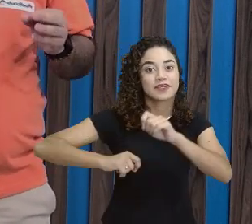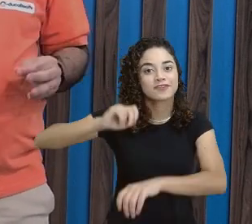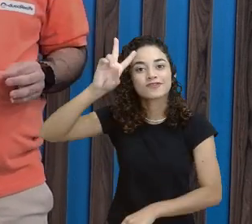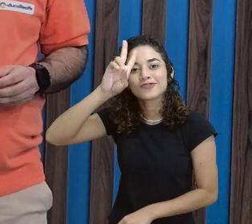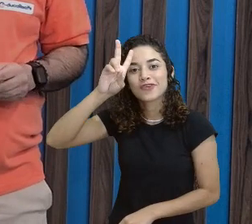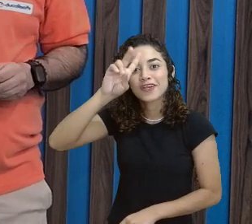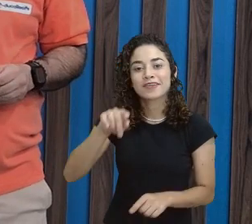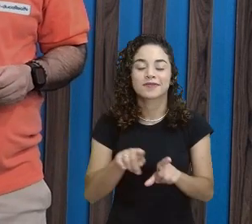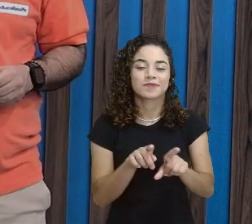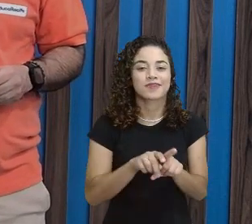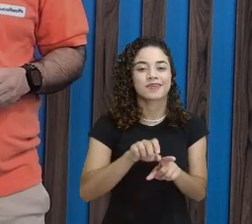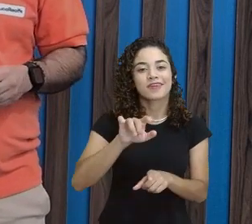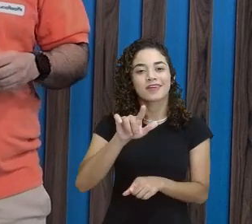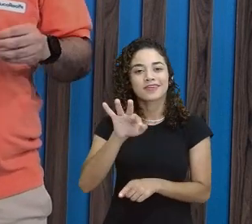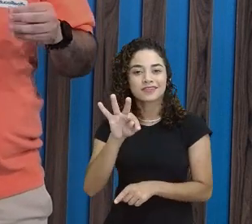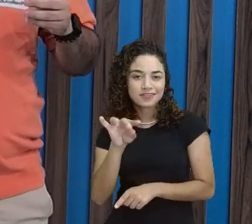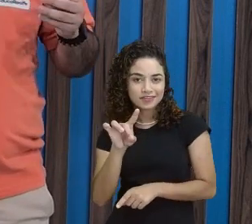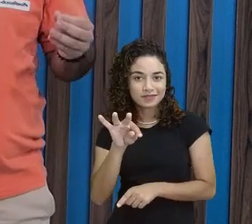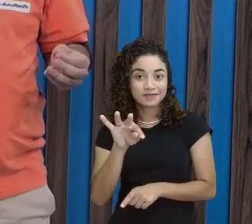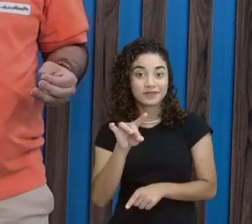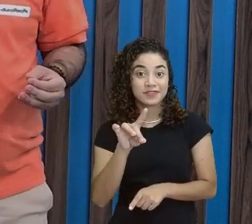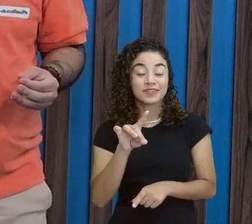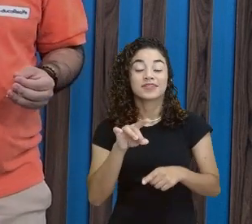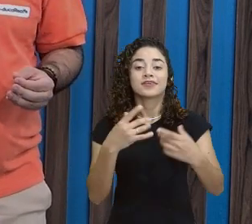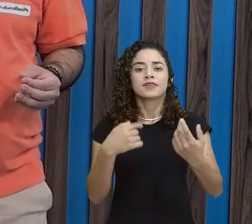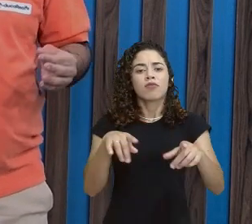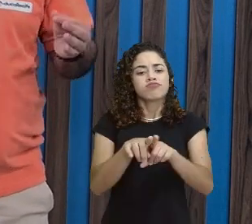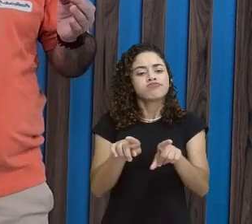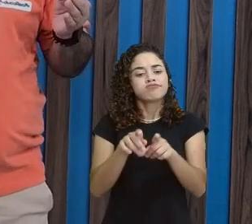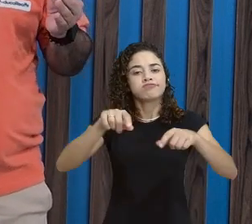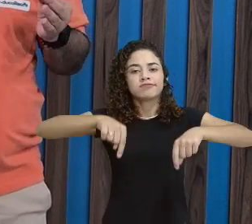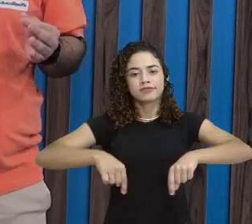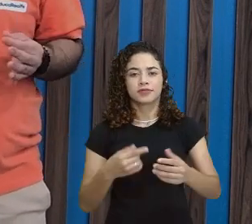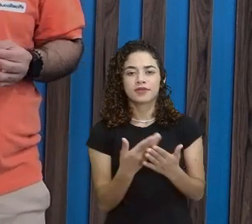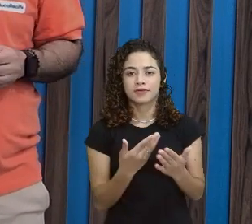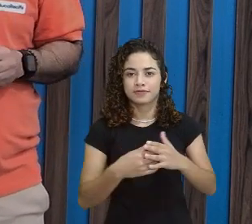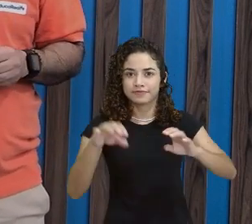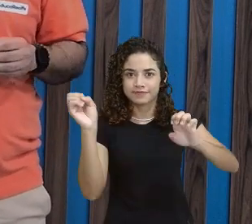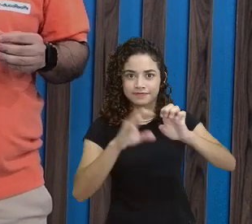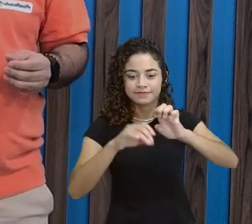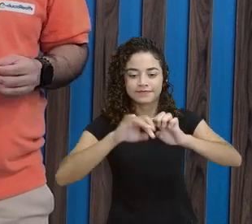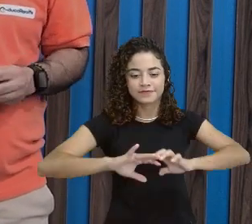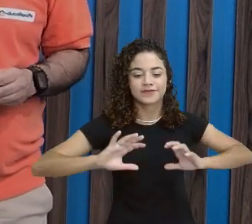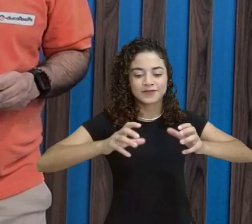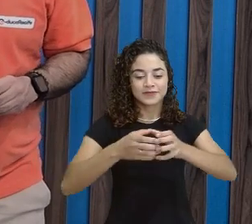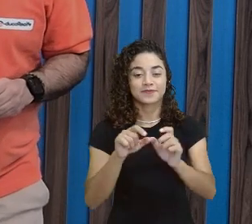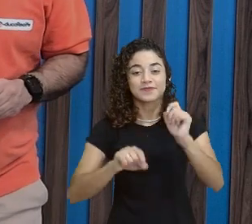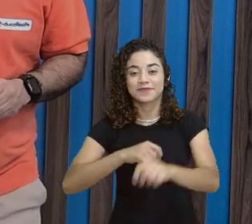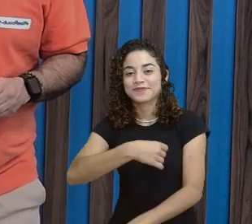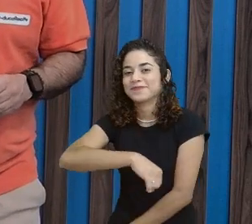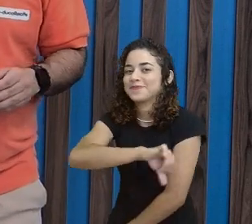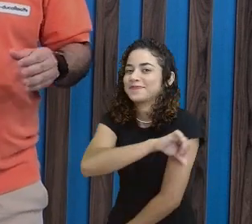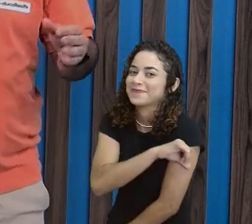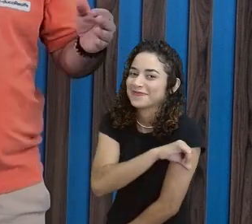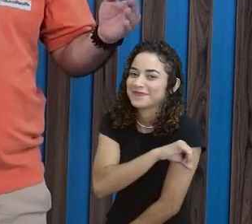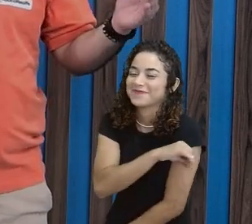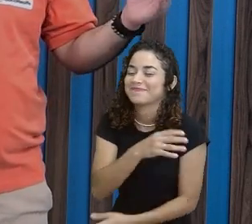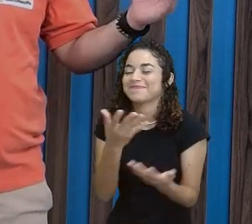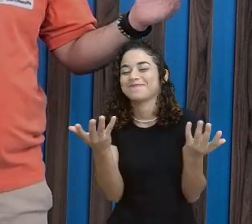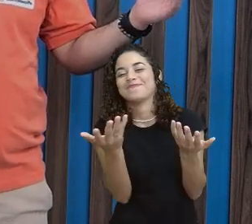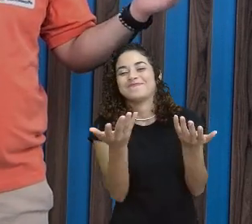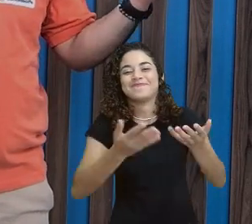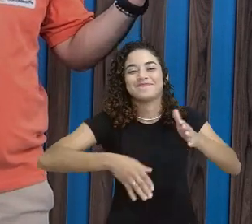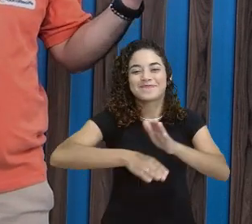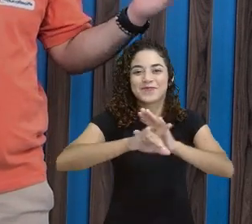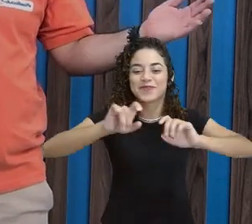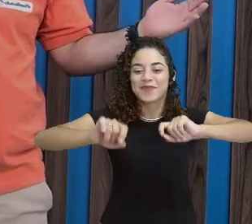nós vamos para mais uma aula do Educa Recife para as turminhas do 9º ano. Eita,